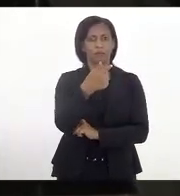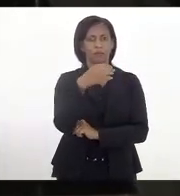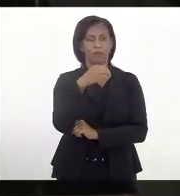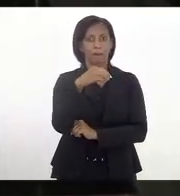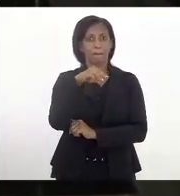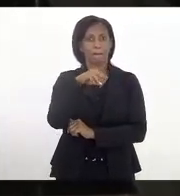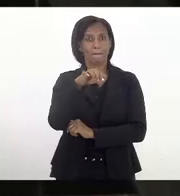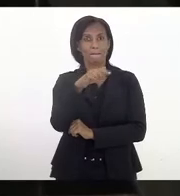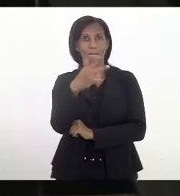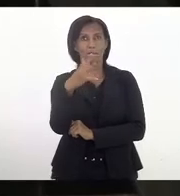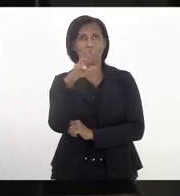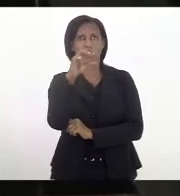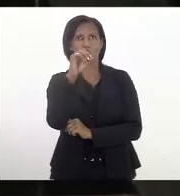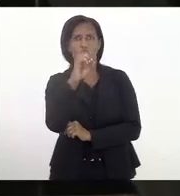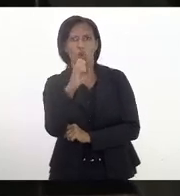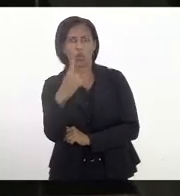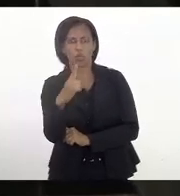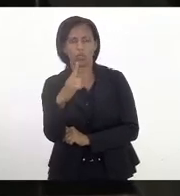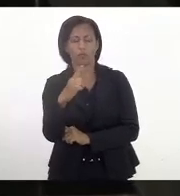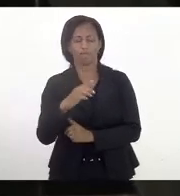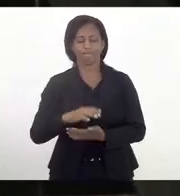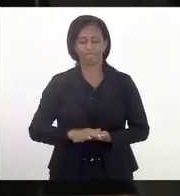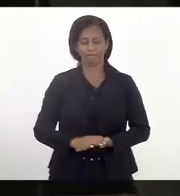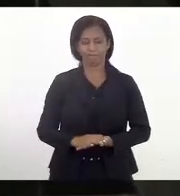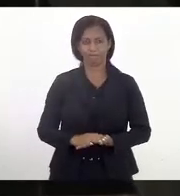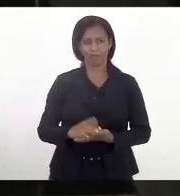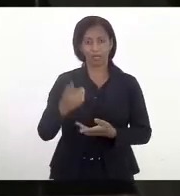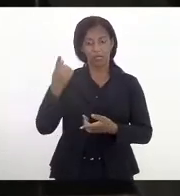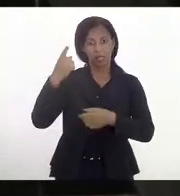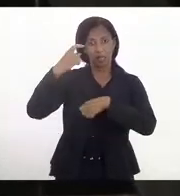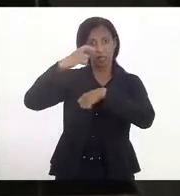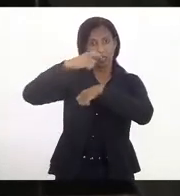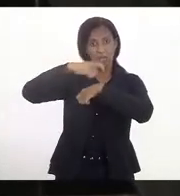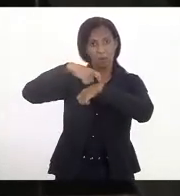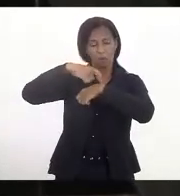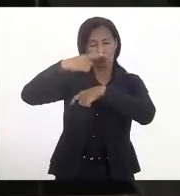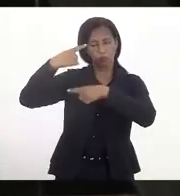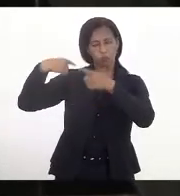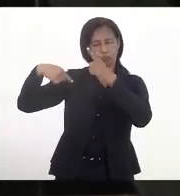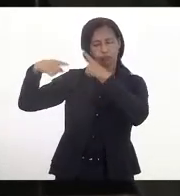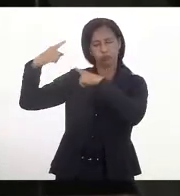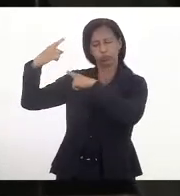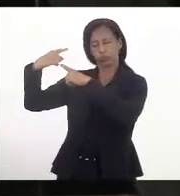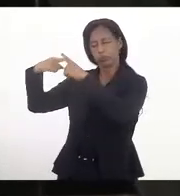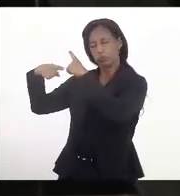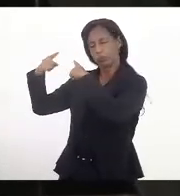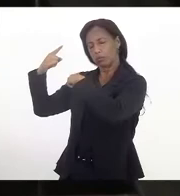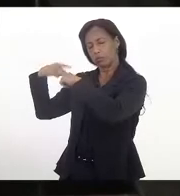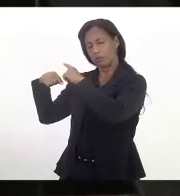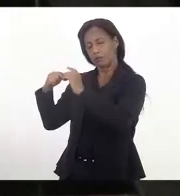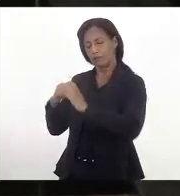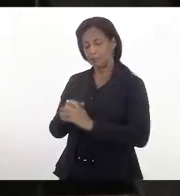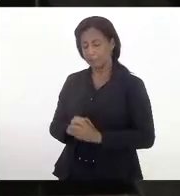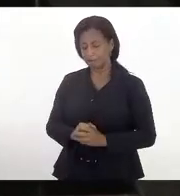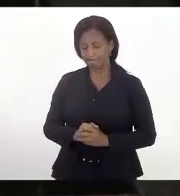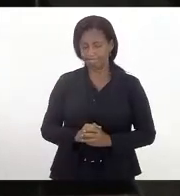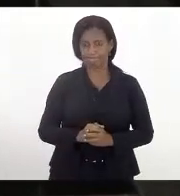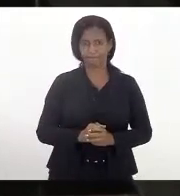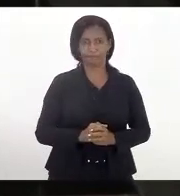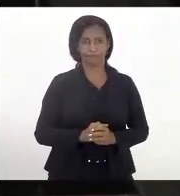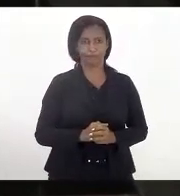não queria voltar no tempo a senhora Presidente tia Ju e quando